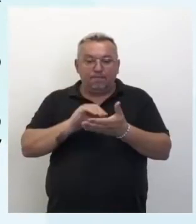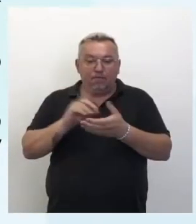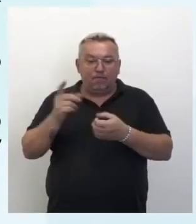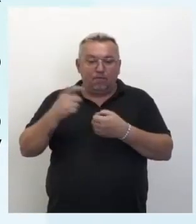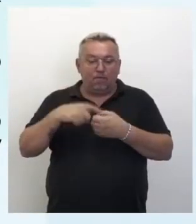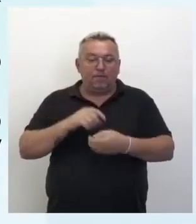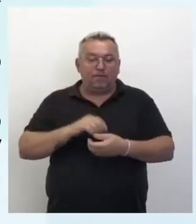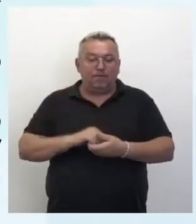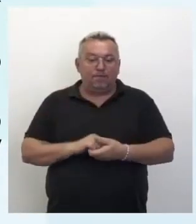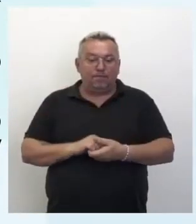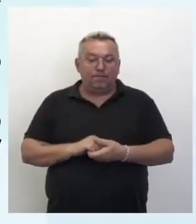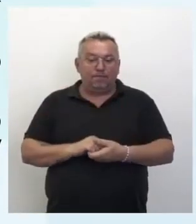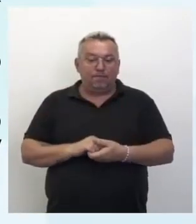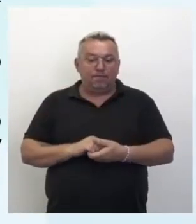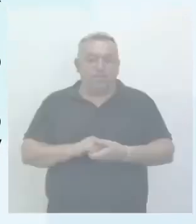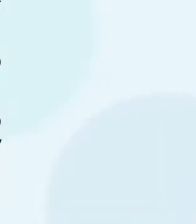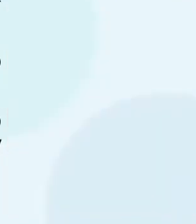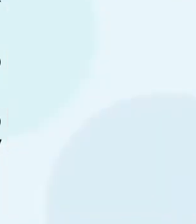volta.